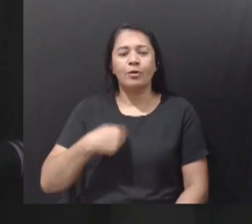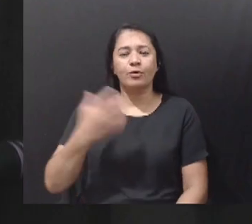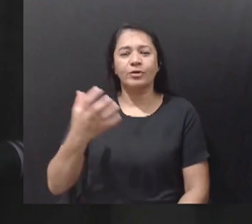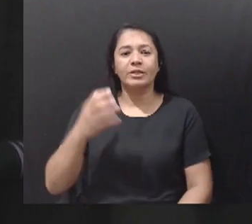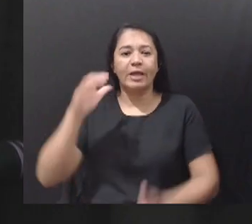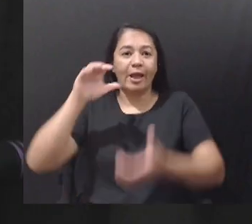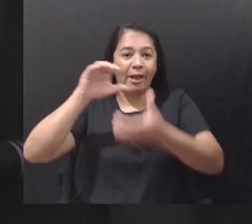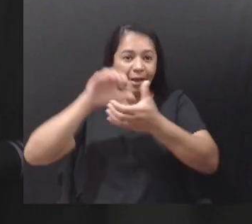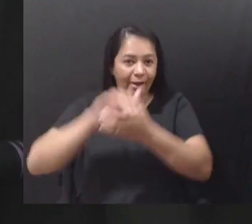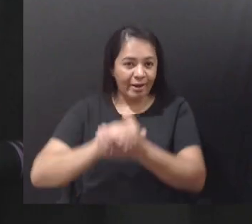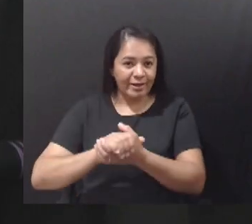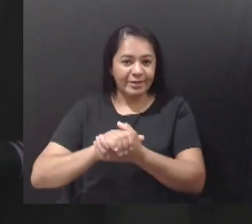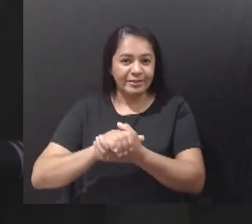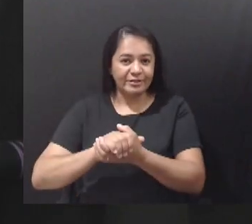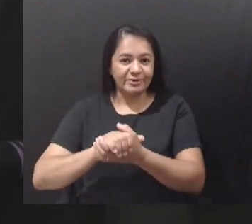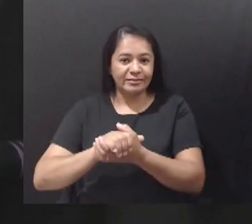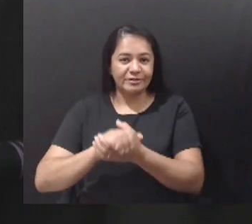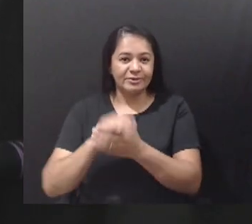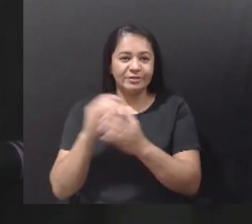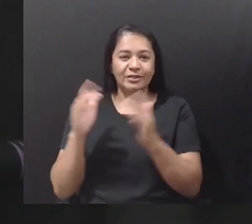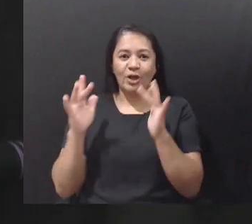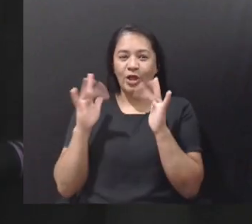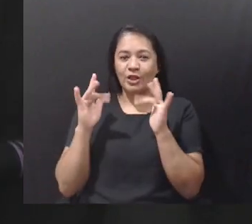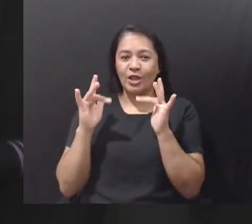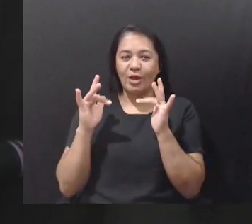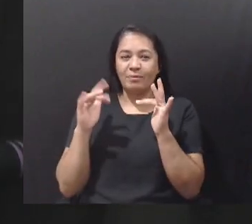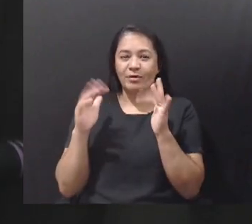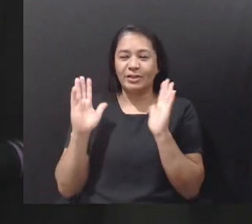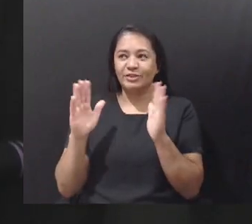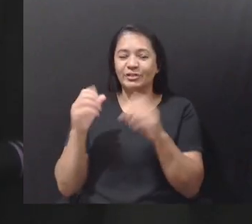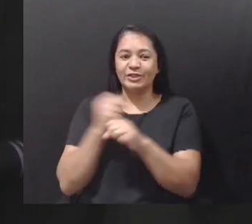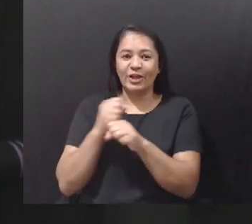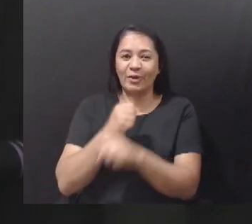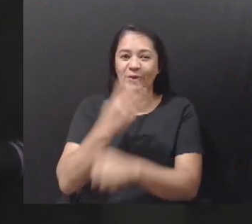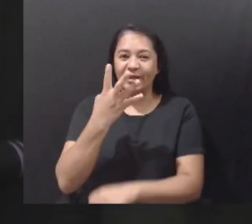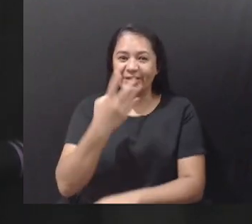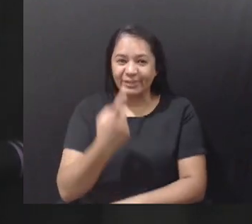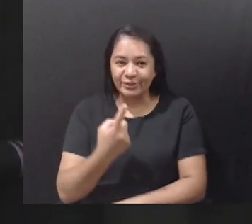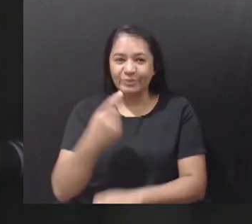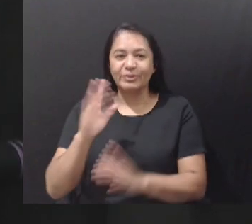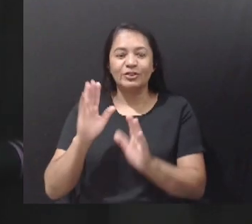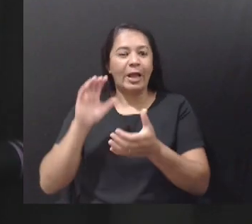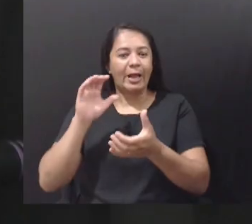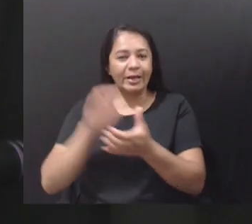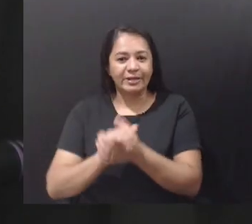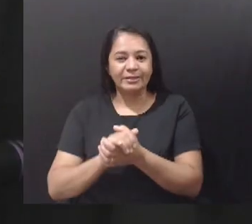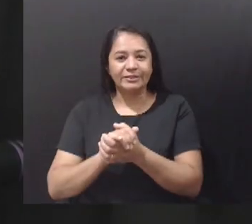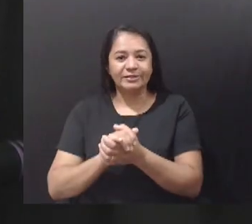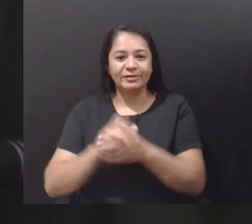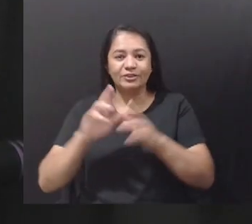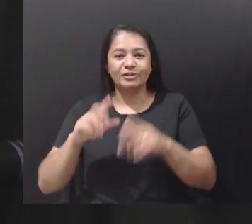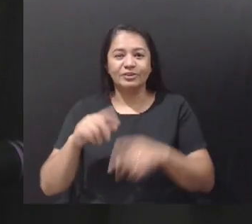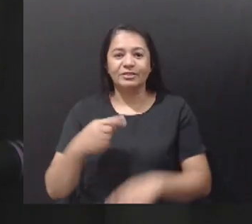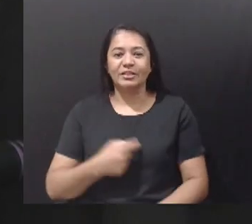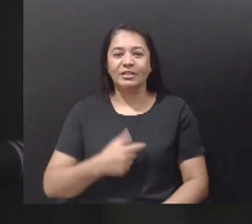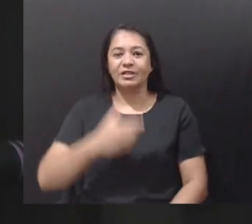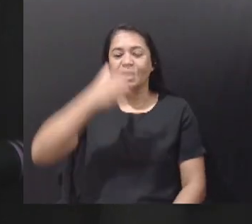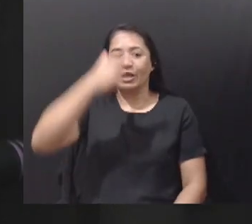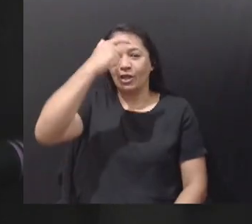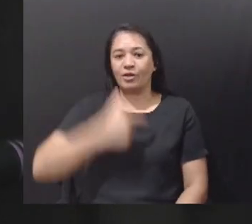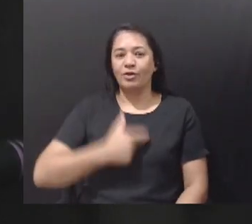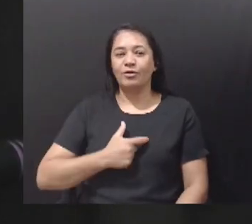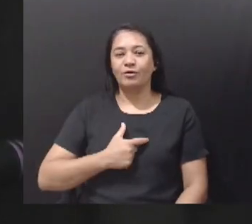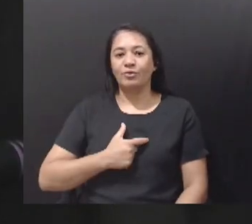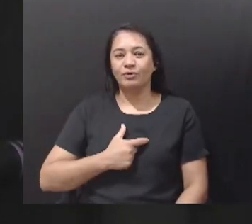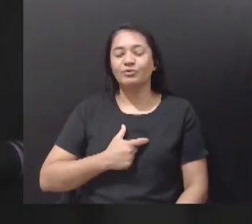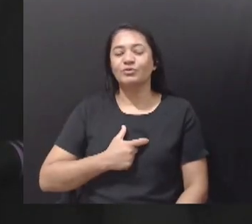um namorado muito querido, está comigo há 41 anos, casamos, diferentes que somos, eu sou cristã católica, ele é judeu praticante, eu